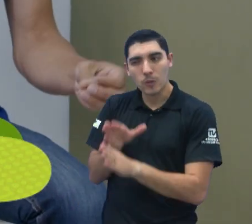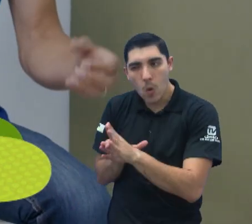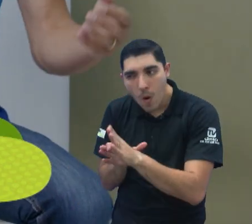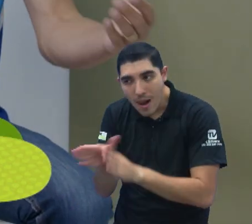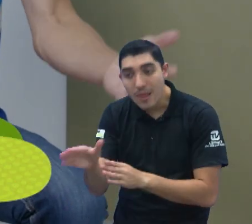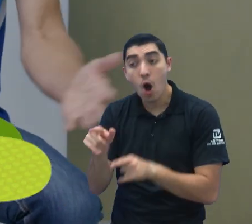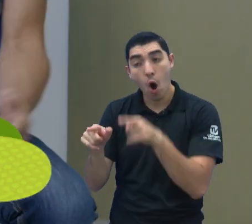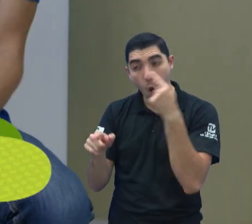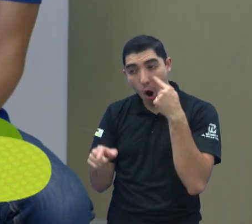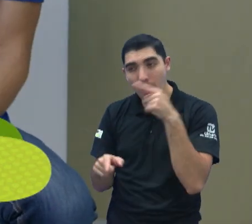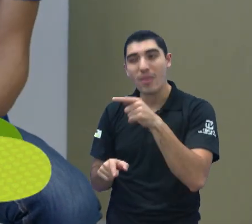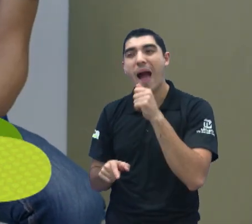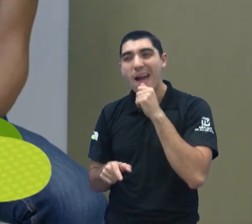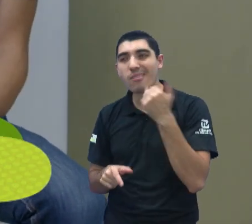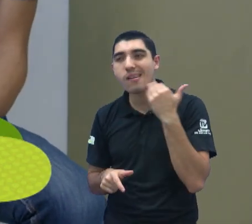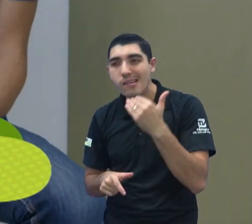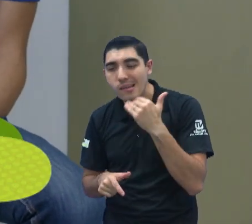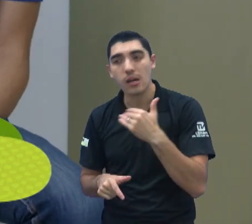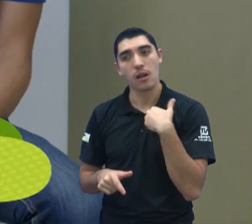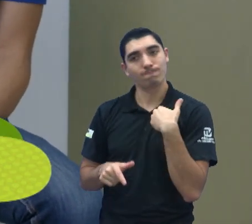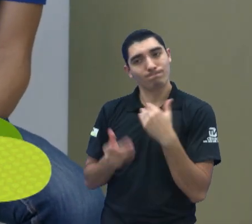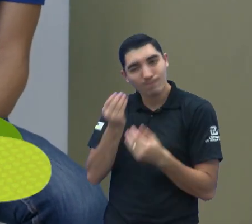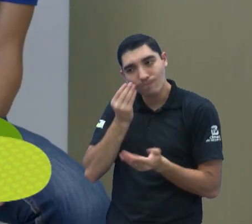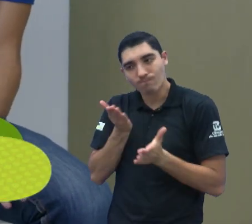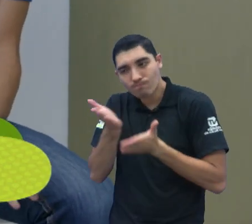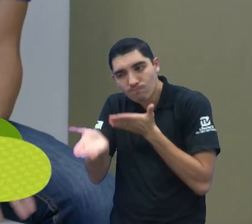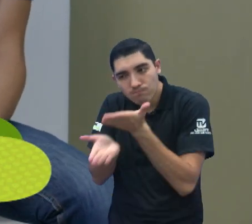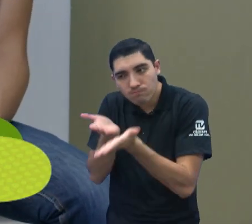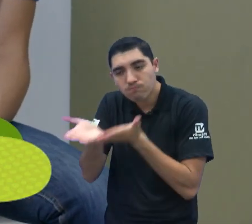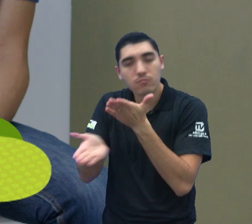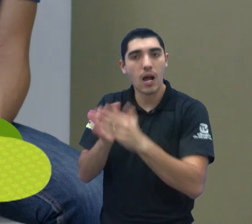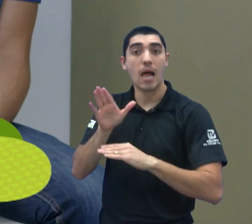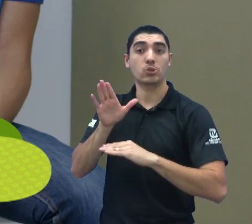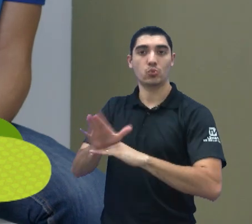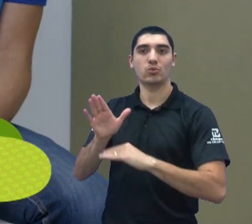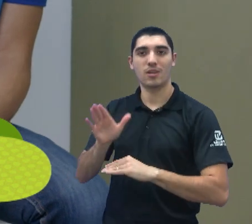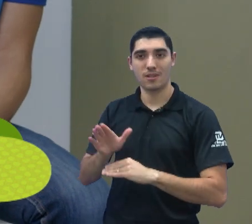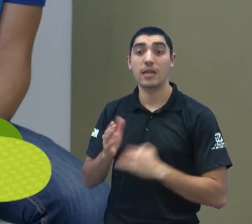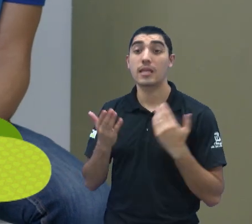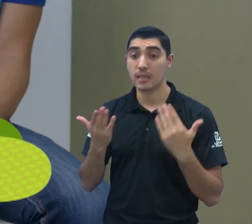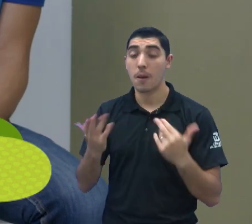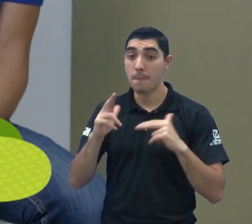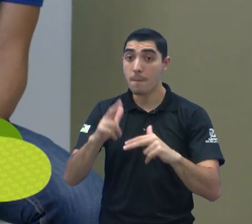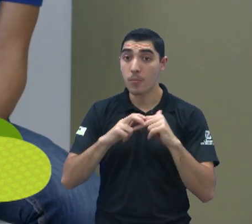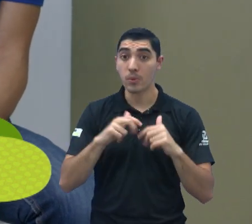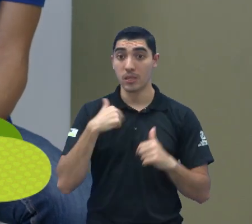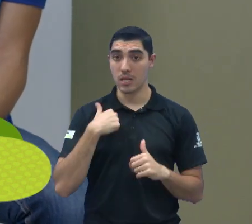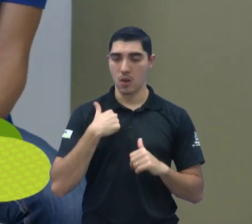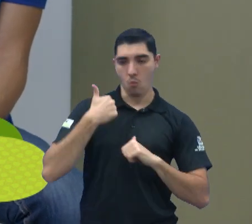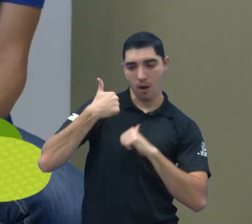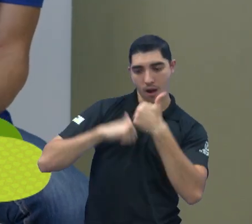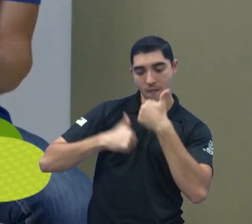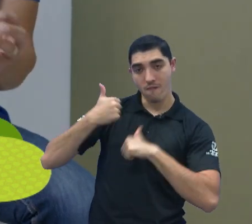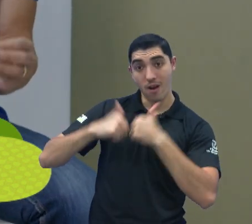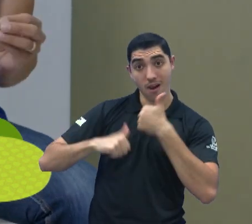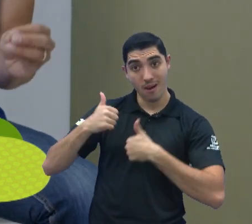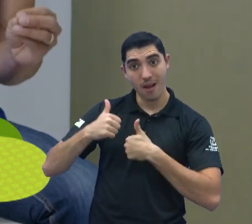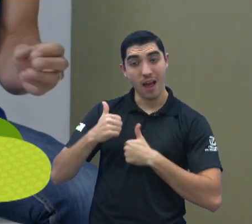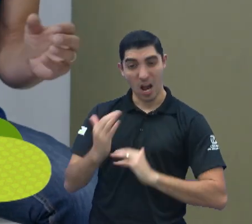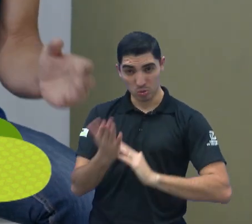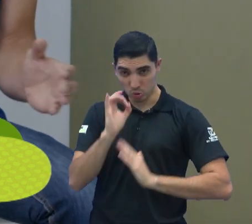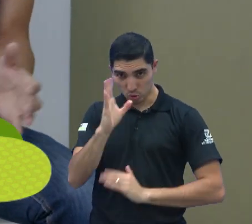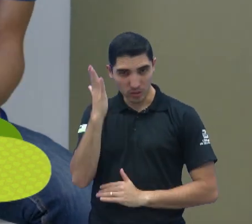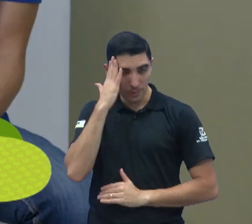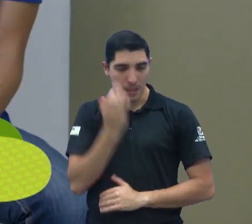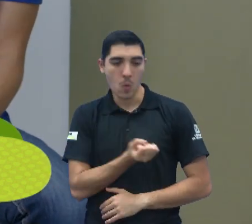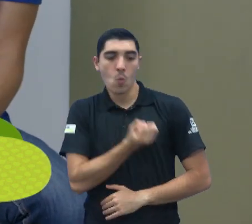a pessoa tem mais dificuldade, tem uma limitação maior. Então, a análise de desempenho, ela não só te orienta nos números, mas ela te orienta também